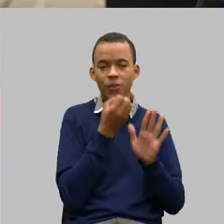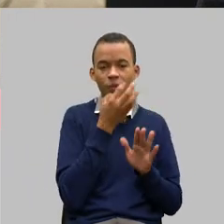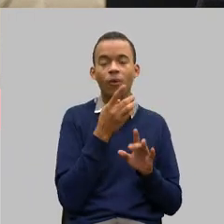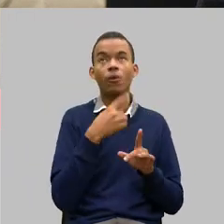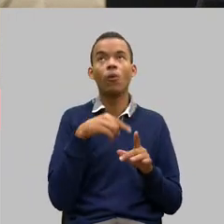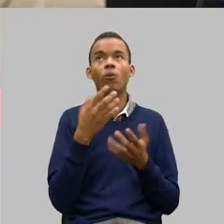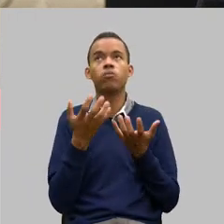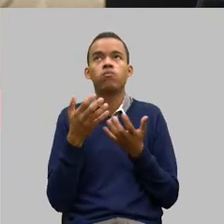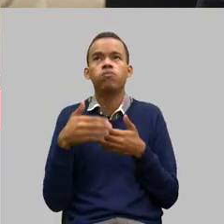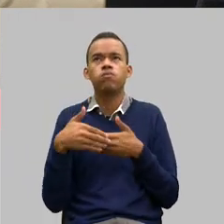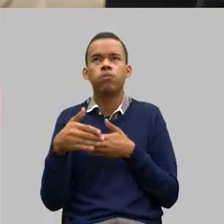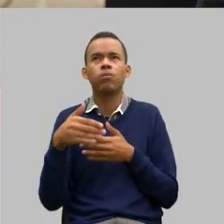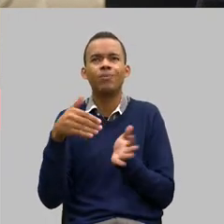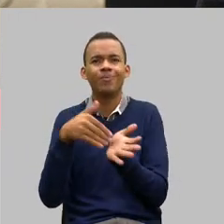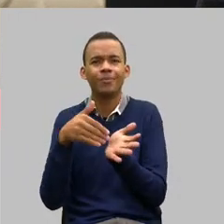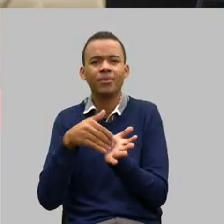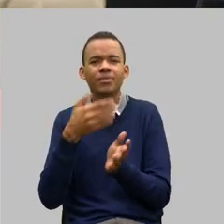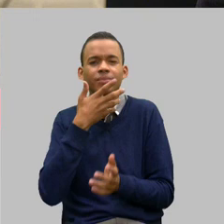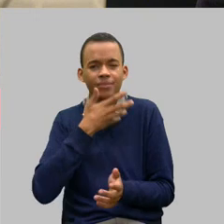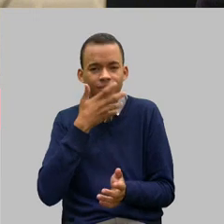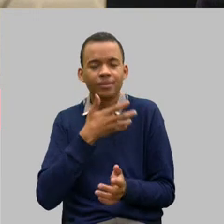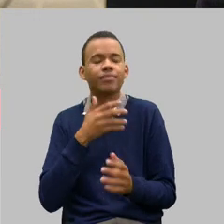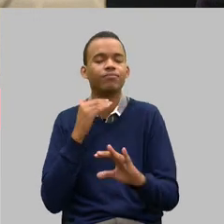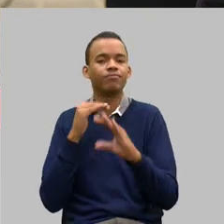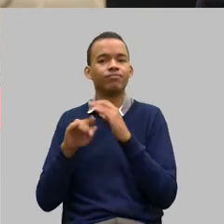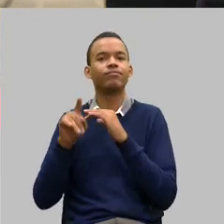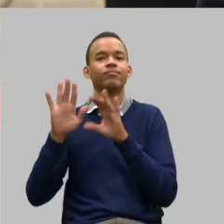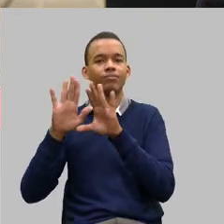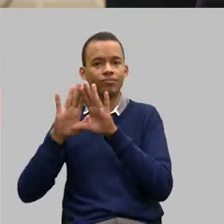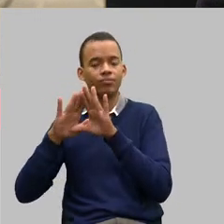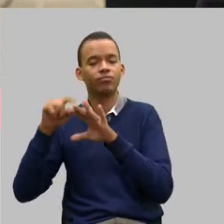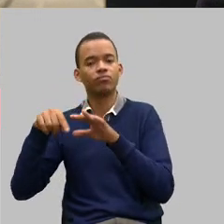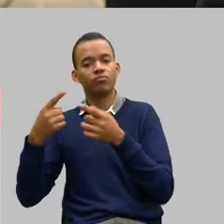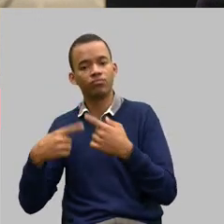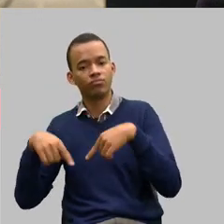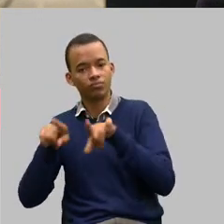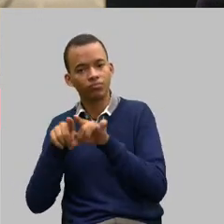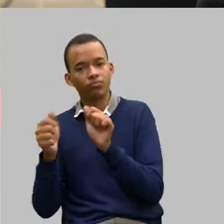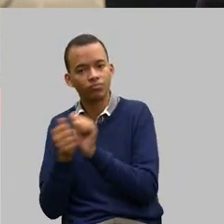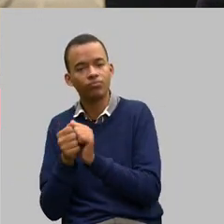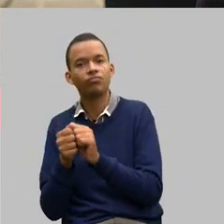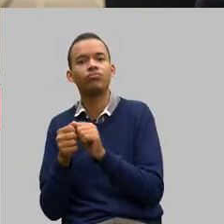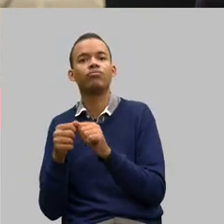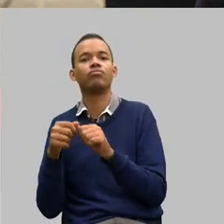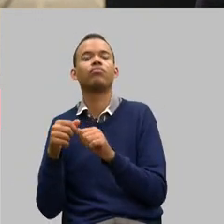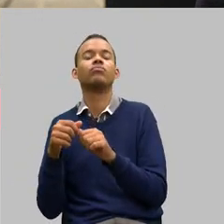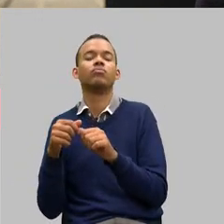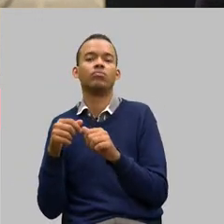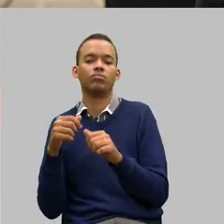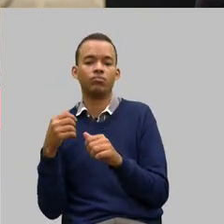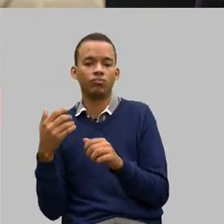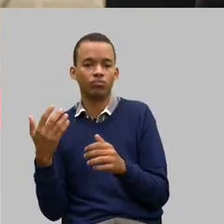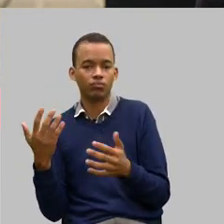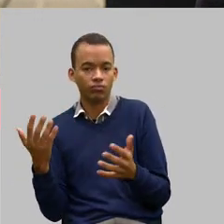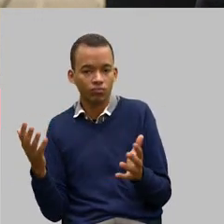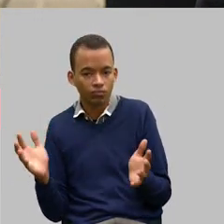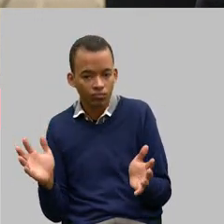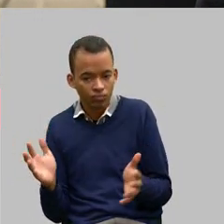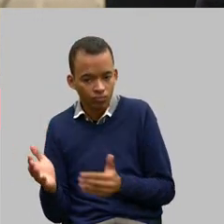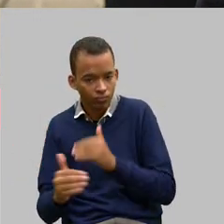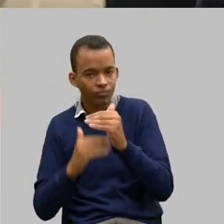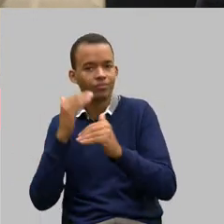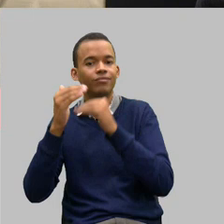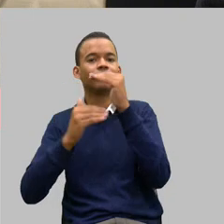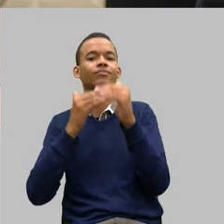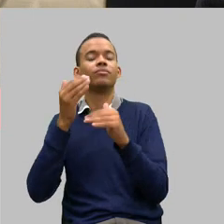final do ano e contar também com o apoio né e com a construção conjunta né da casa do povo aqui da nossa Assembleia para para poder avançar né